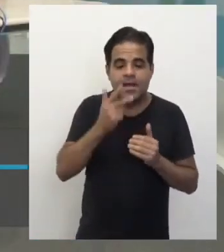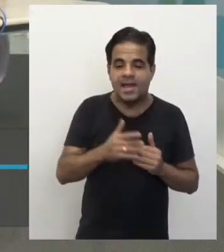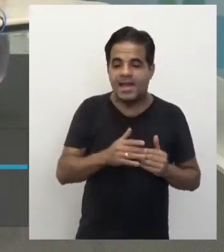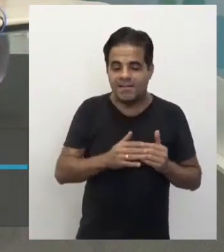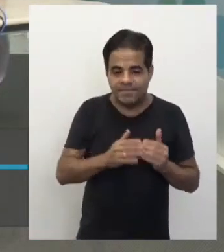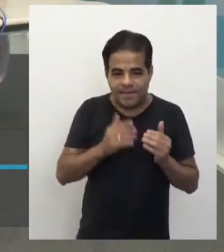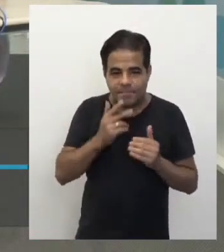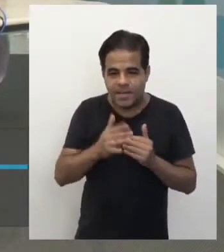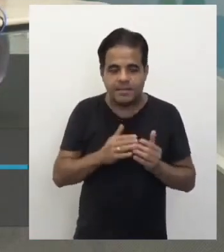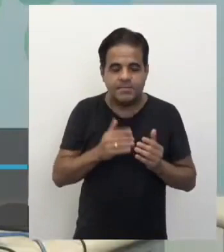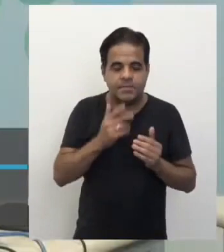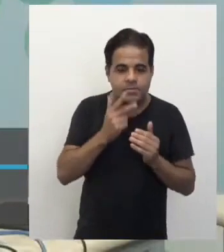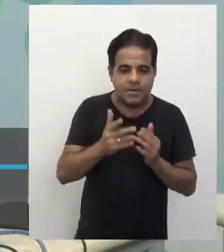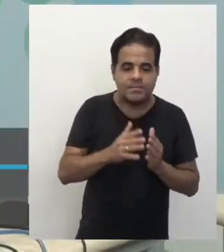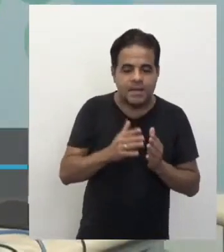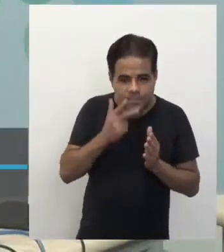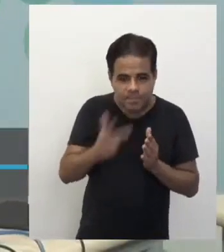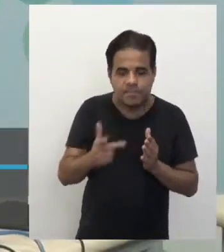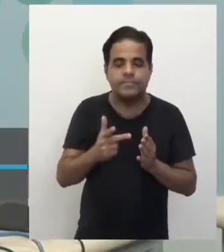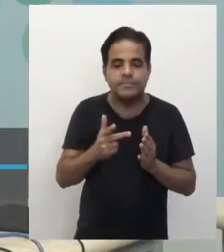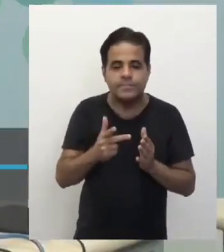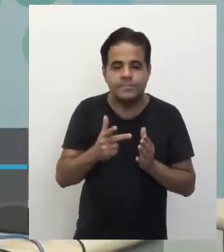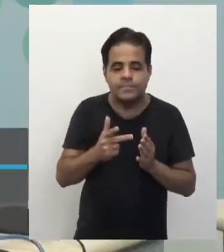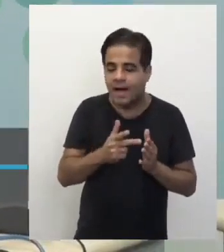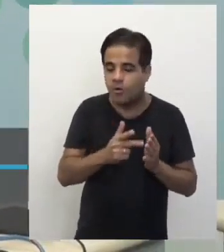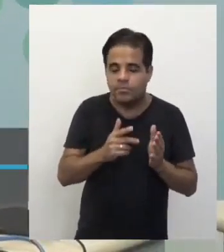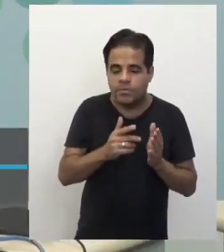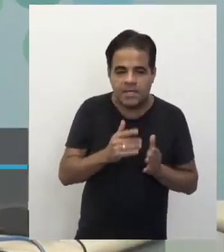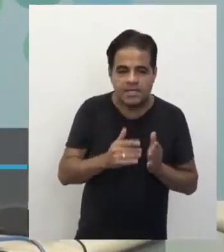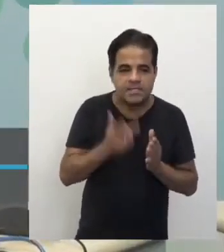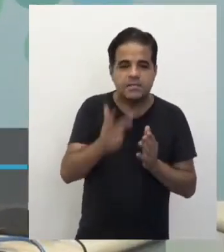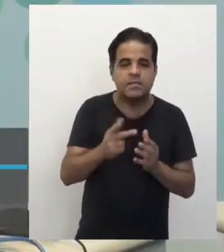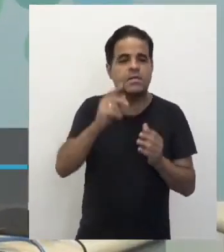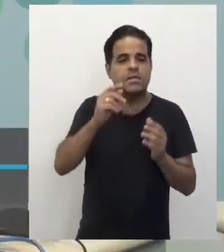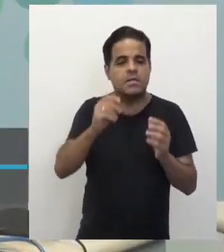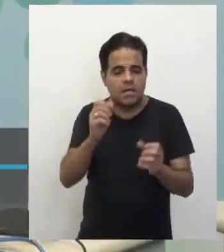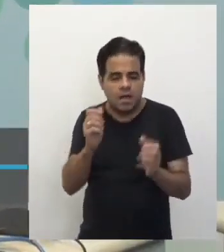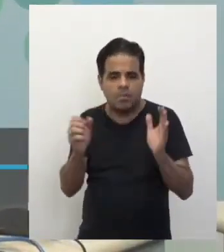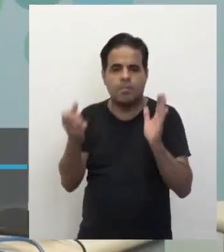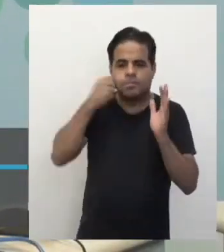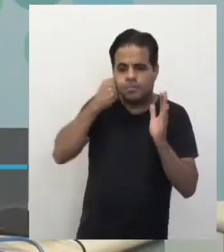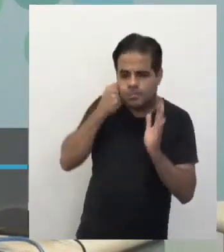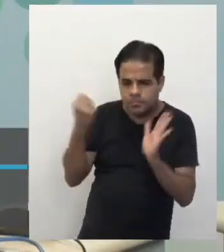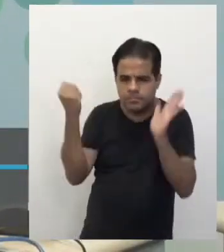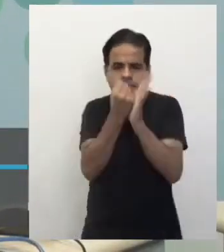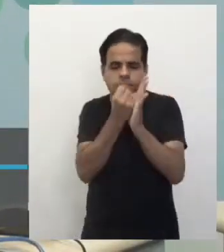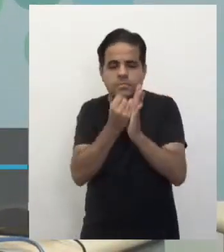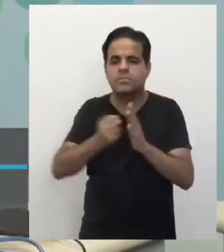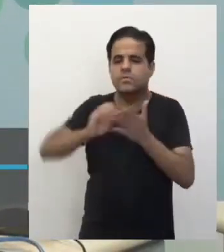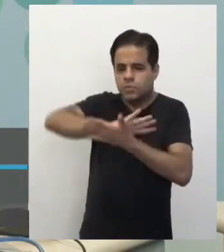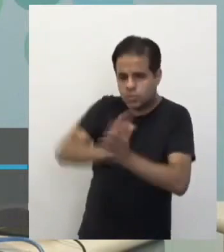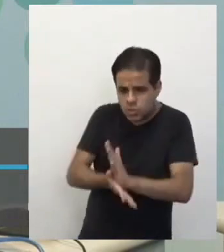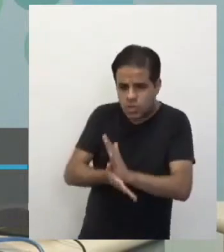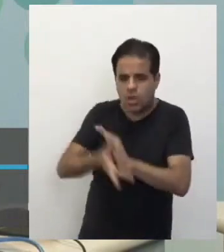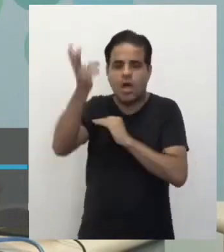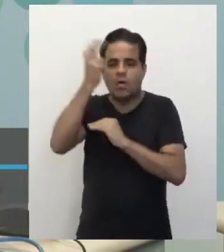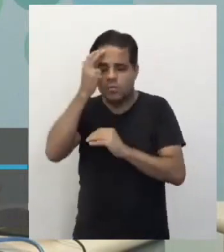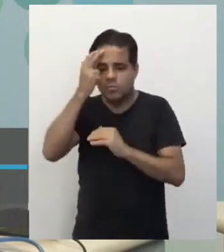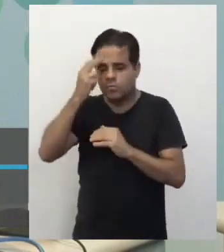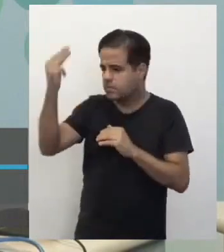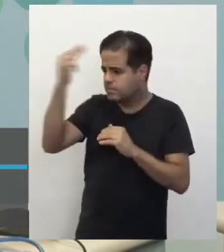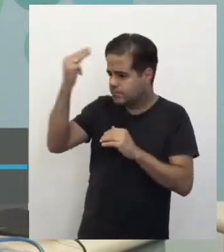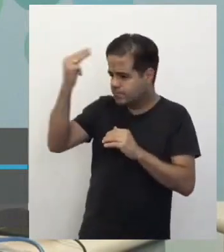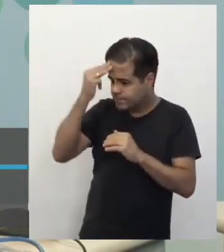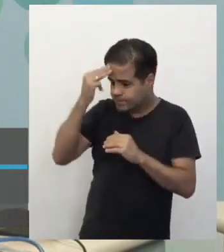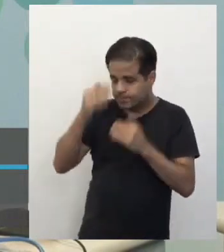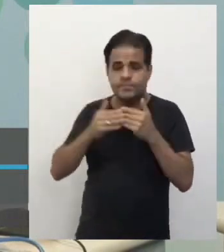professor Marcos, né? Porque a destruição destes patrimônios, segundo ele, destrói a cultura e a memória,